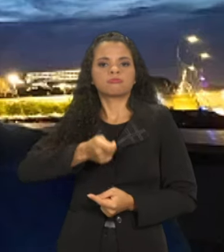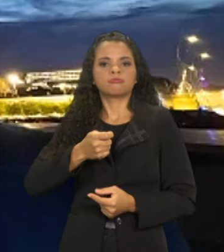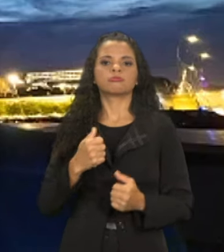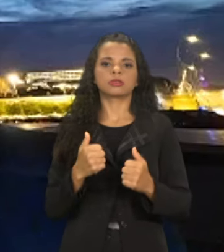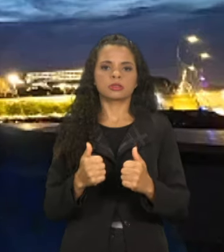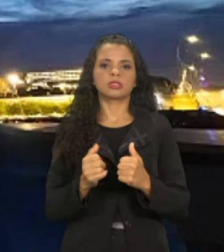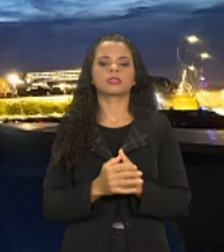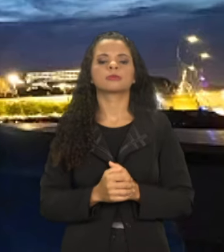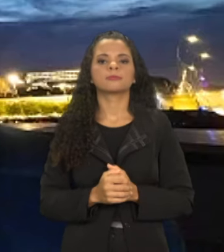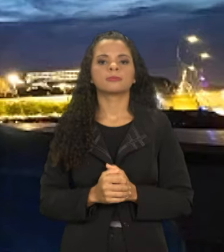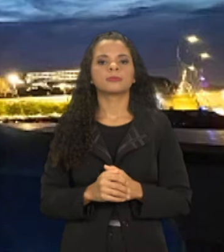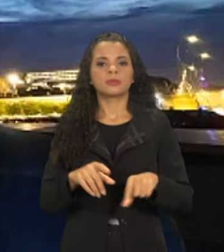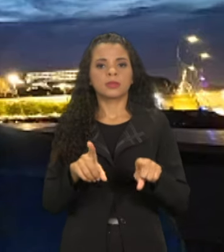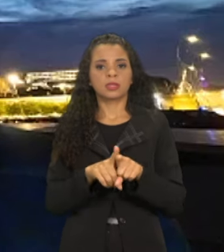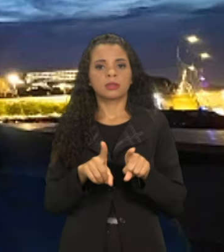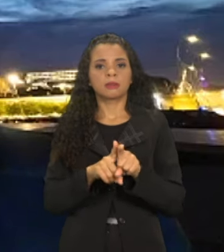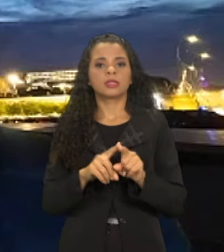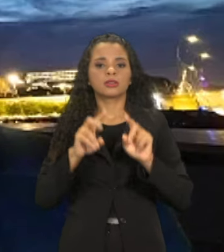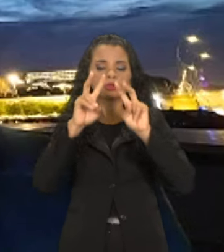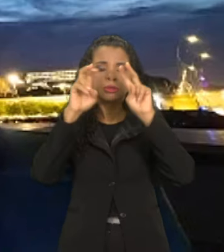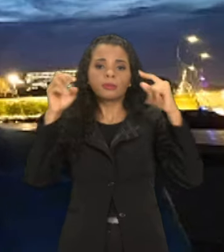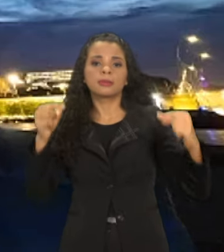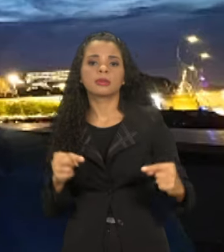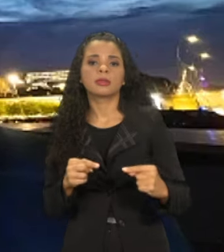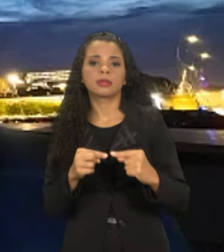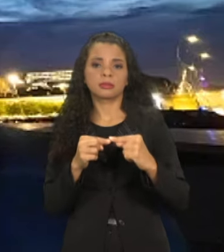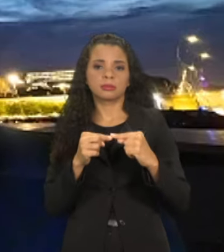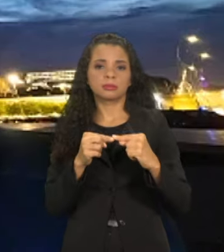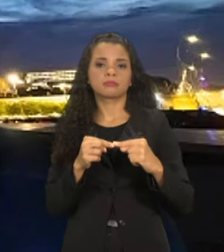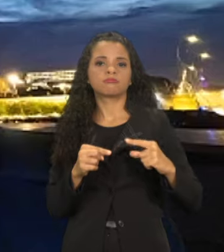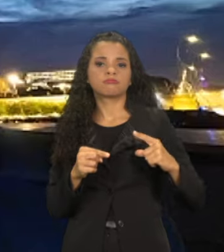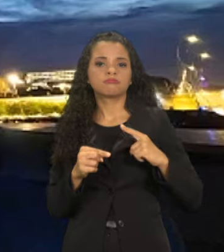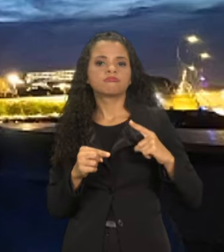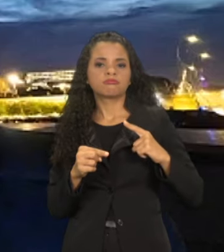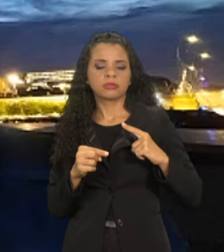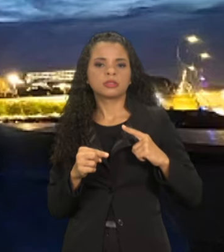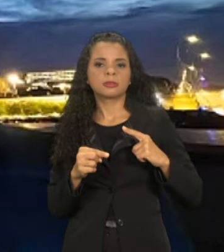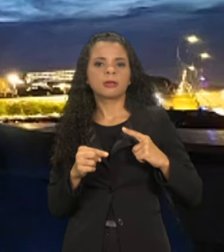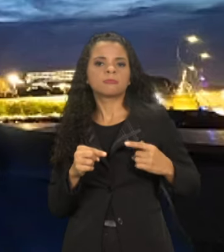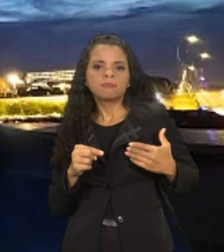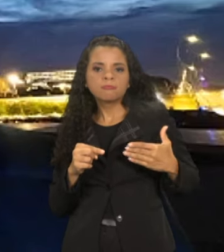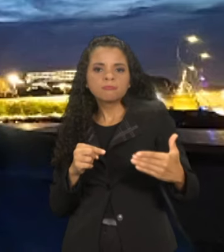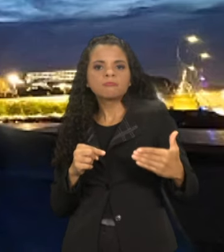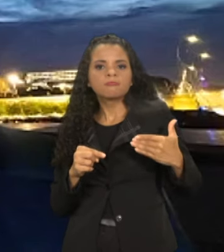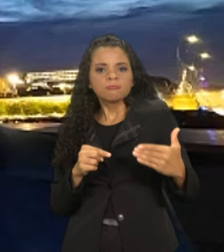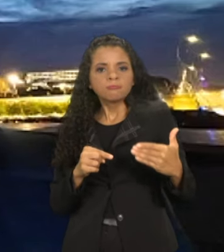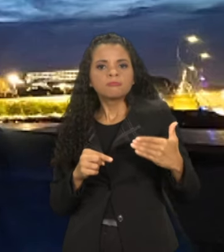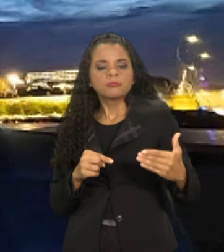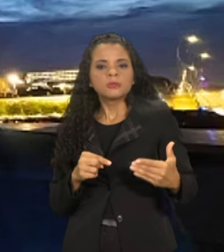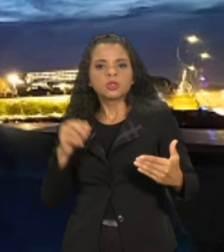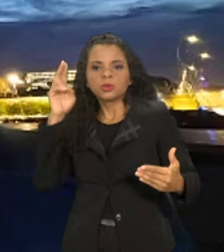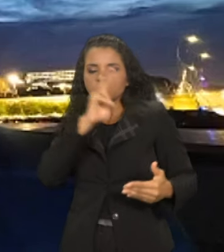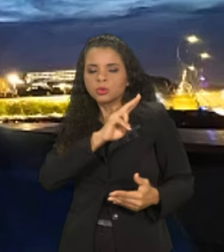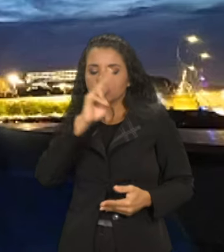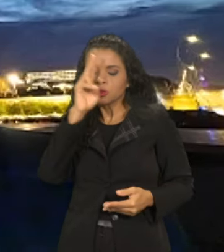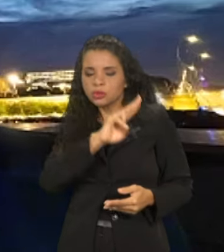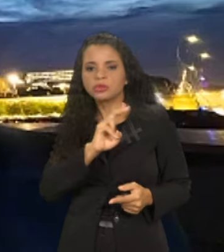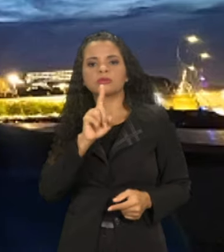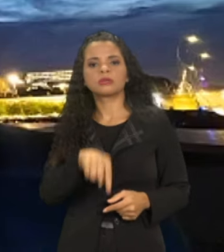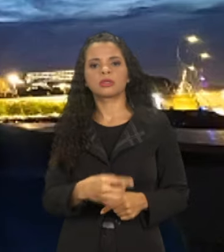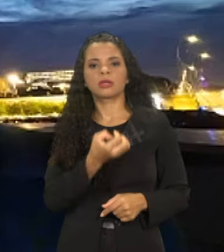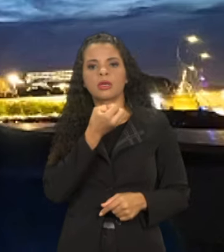sobre a questão da razoabilidade, que está bastante latente essa razoabilidade. É um ganho para